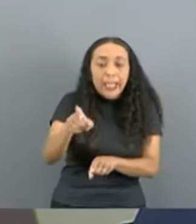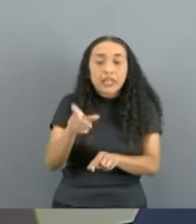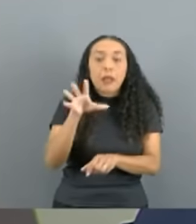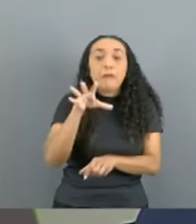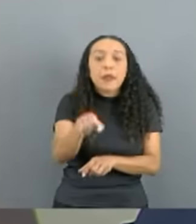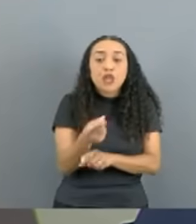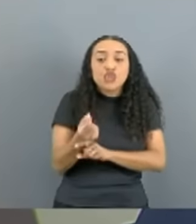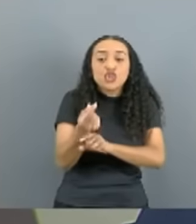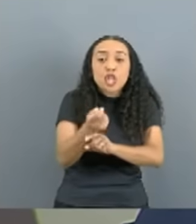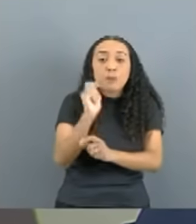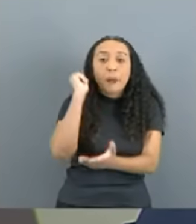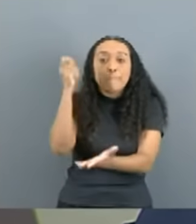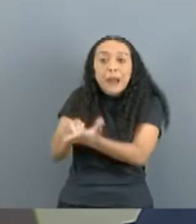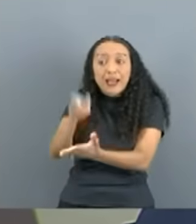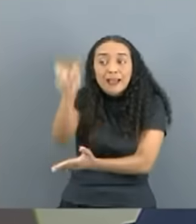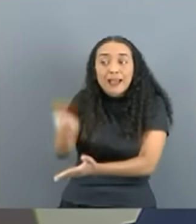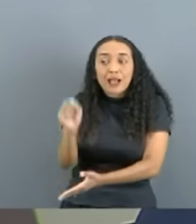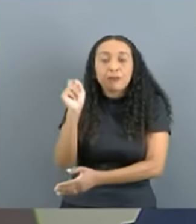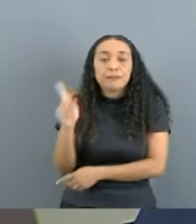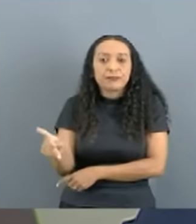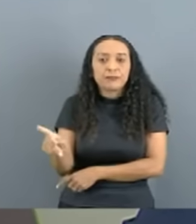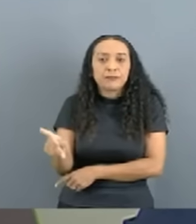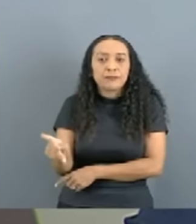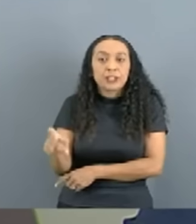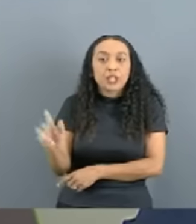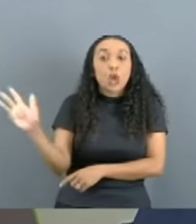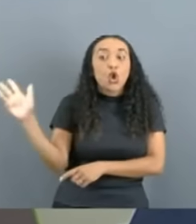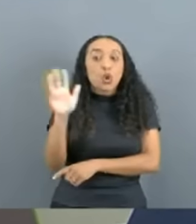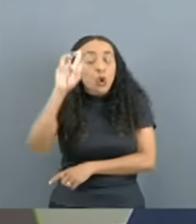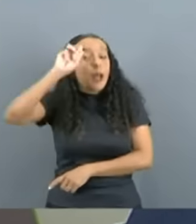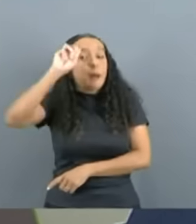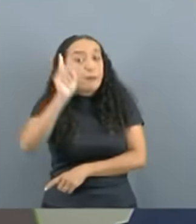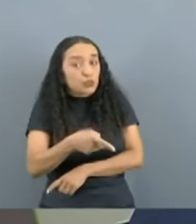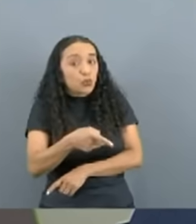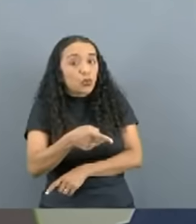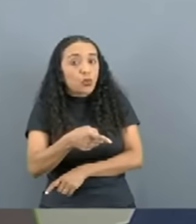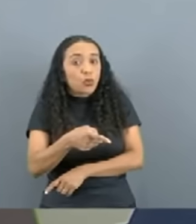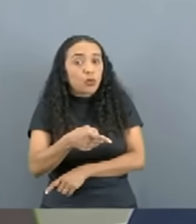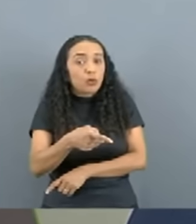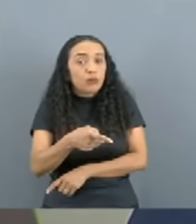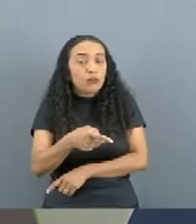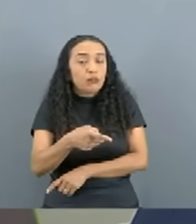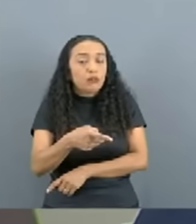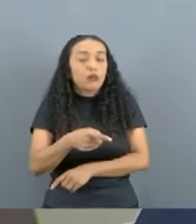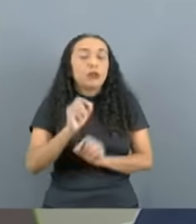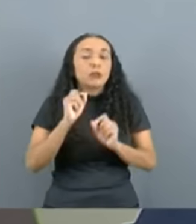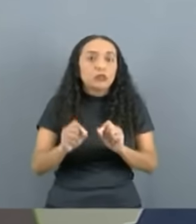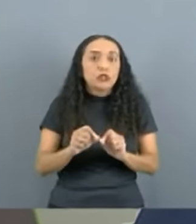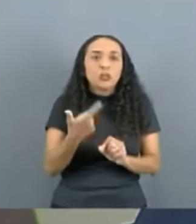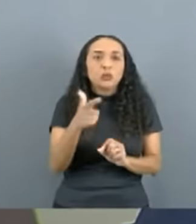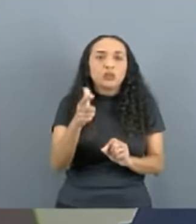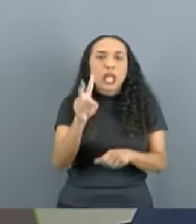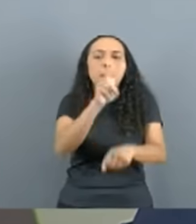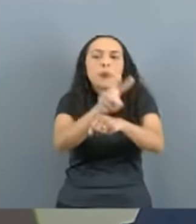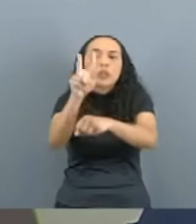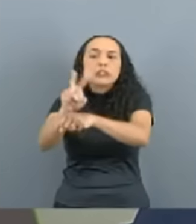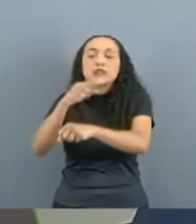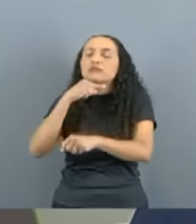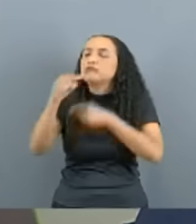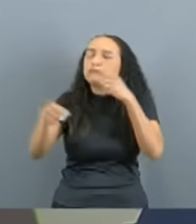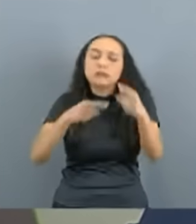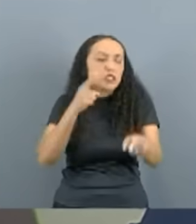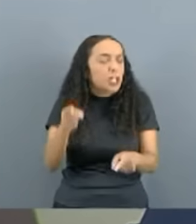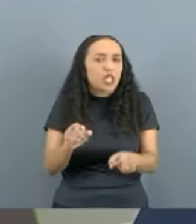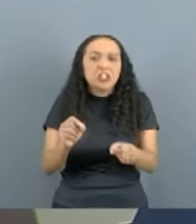recursos para o ressarcimento. É uma determinação do presidente da República para todo o governo. Determinação expressa. Não vai ter proteção para ninguém, não vai